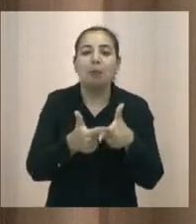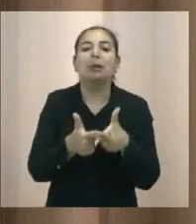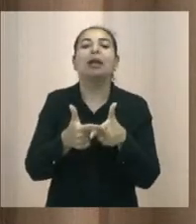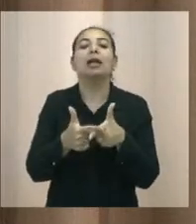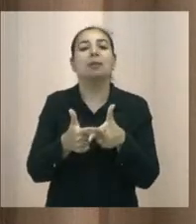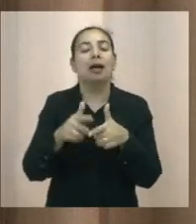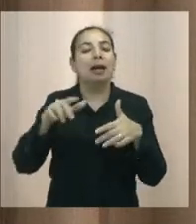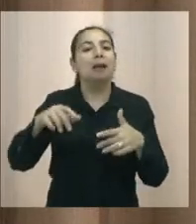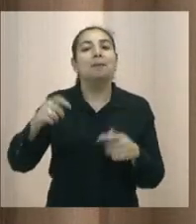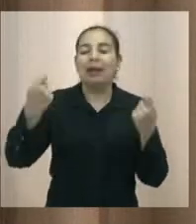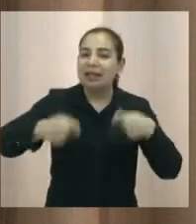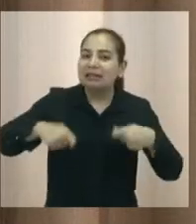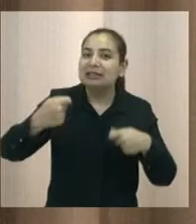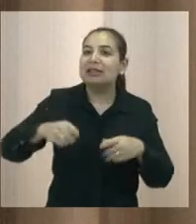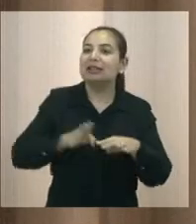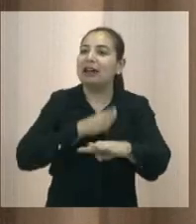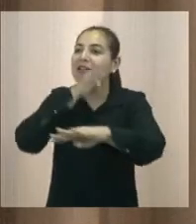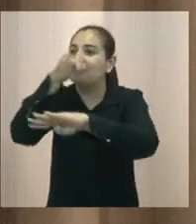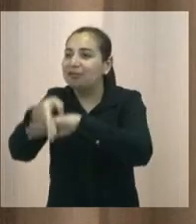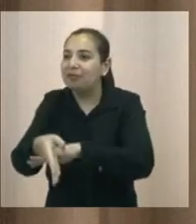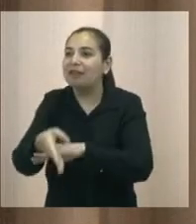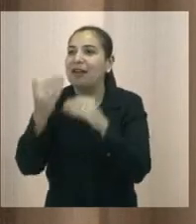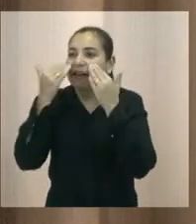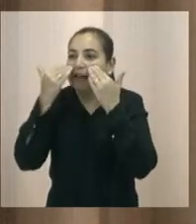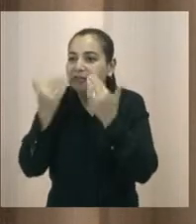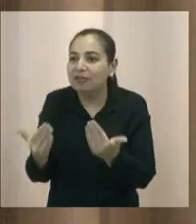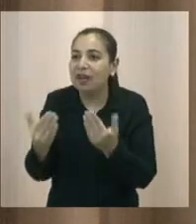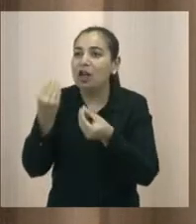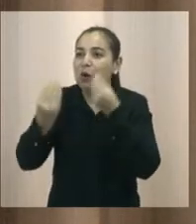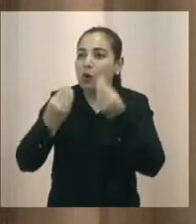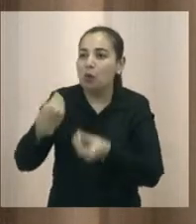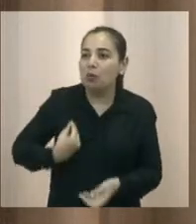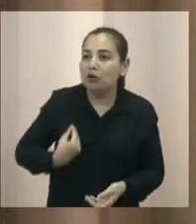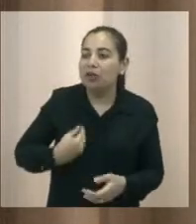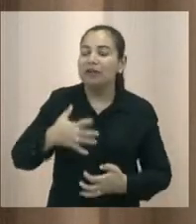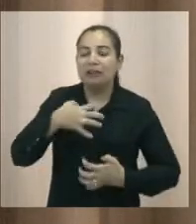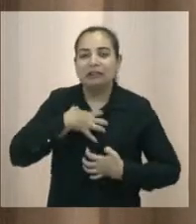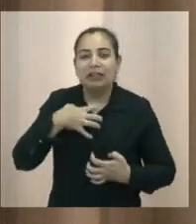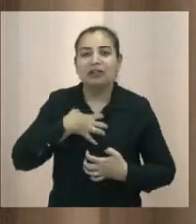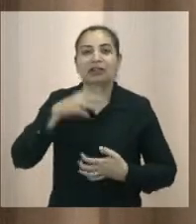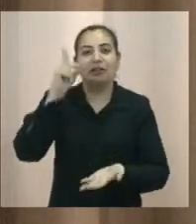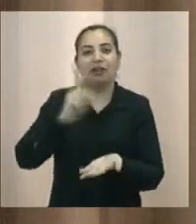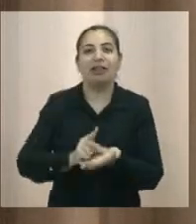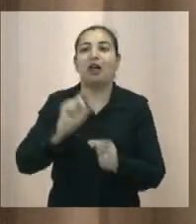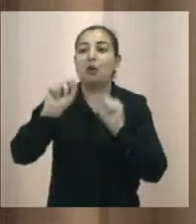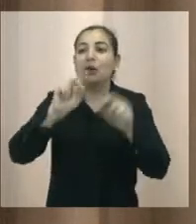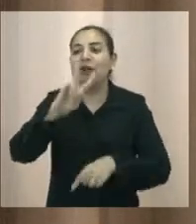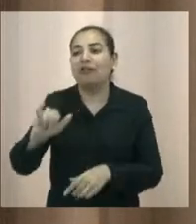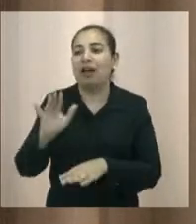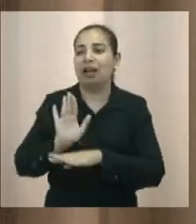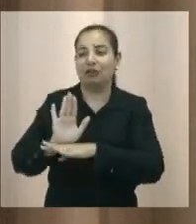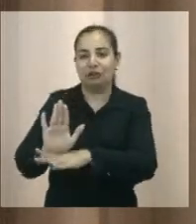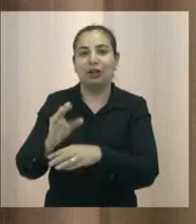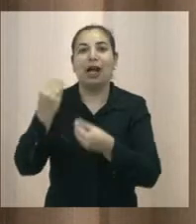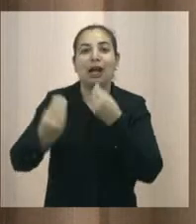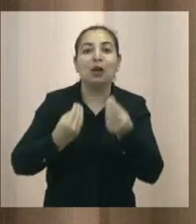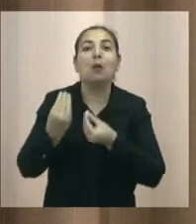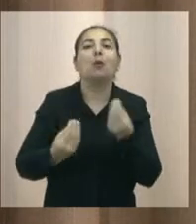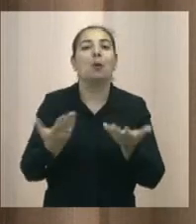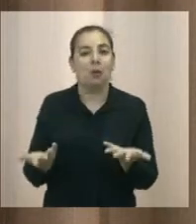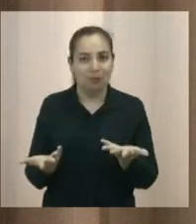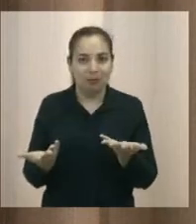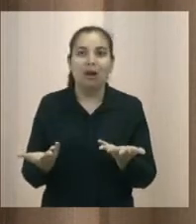das comunidades, ver como é que vivem as pessoas para você saber o que você vai pleitear e como, né? Porque